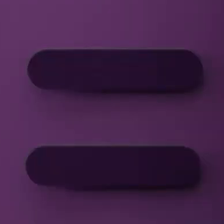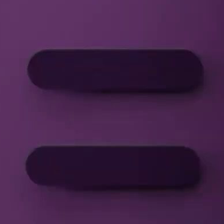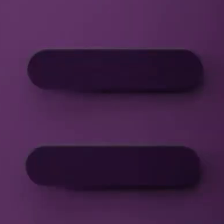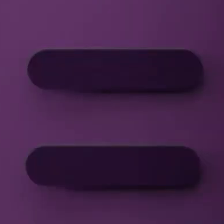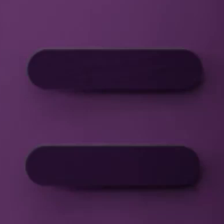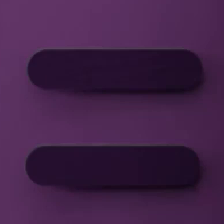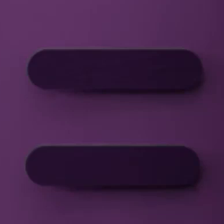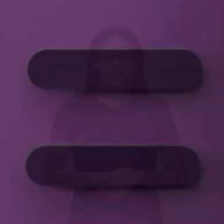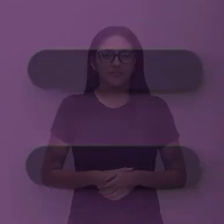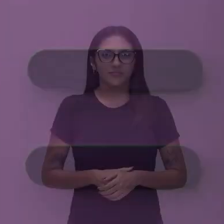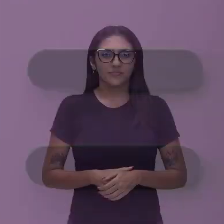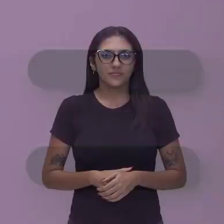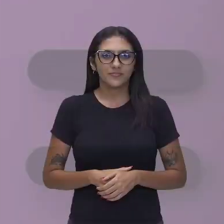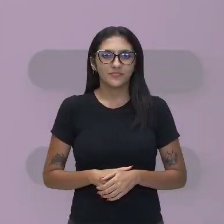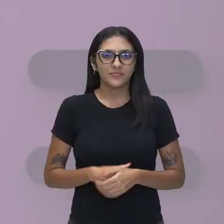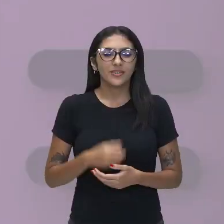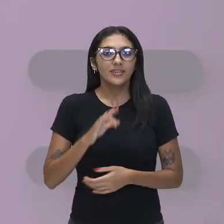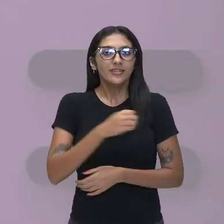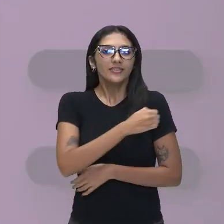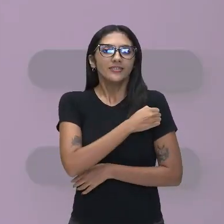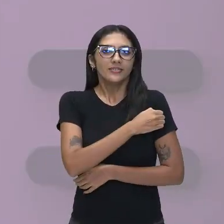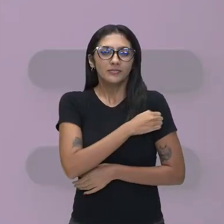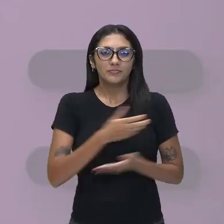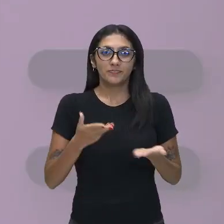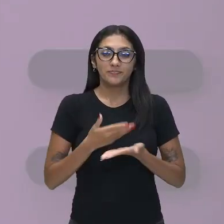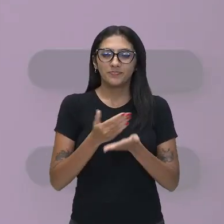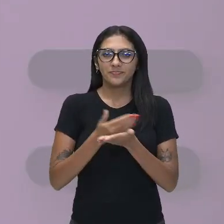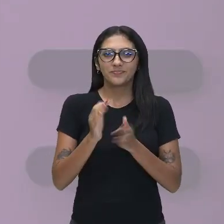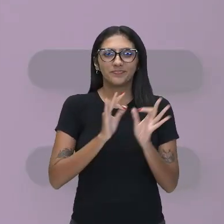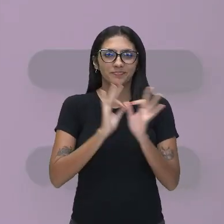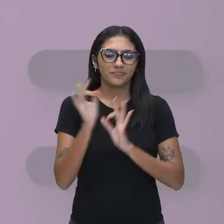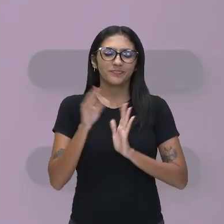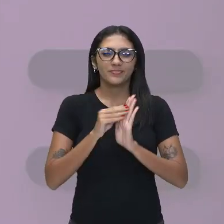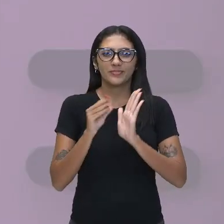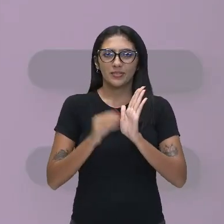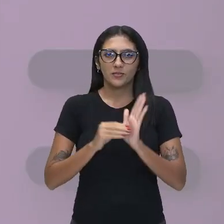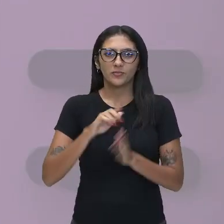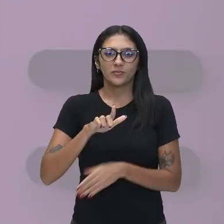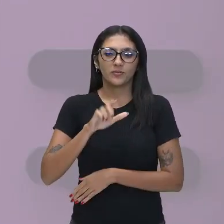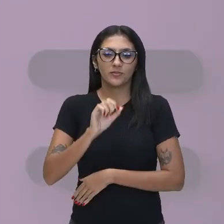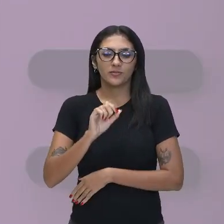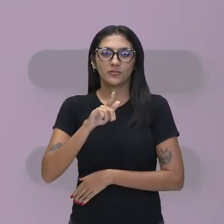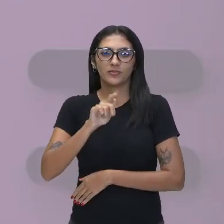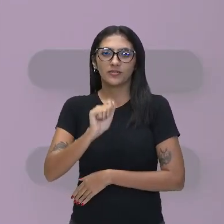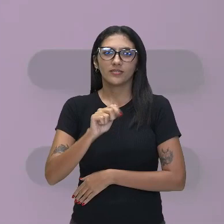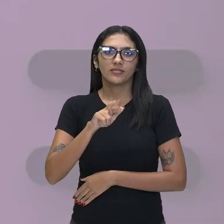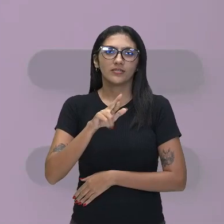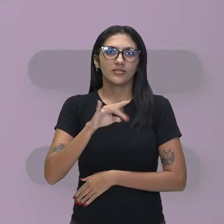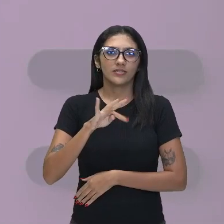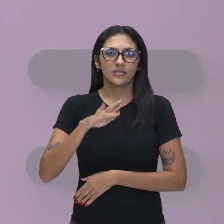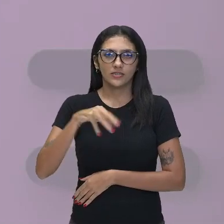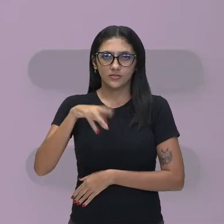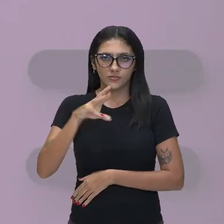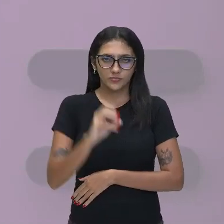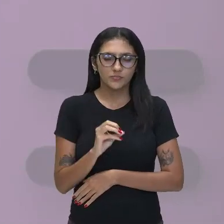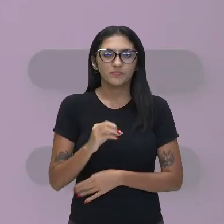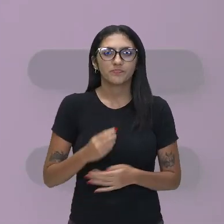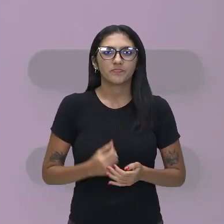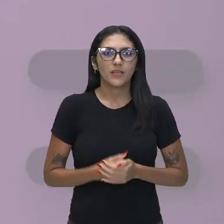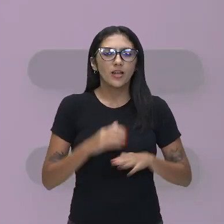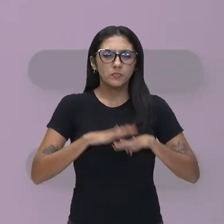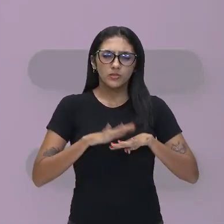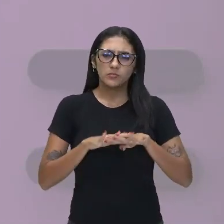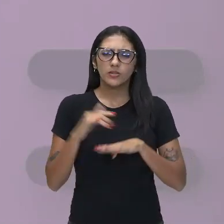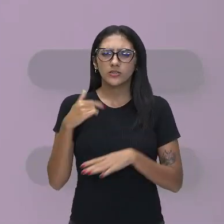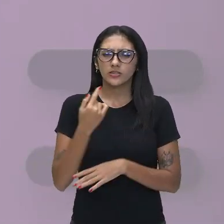Muito bem, pessoal. Então, hoje nós iremos falar sobre os logaritmos, né? Como em tudo na matemática, a gente fica se perguntando